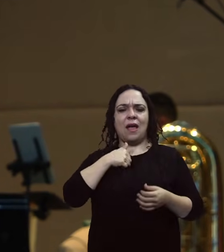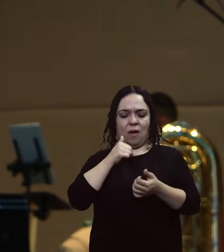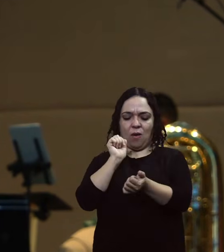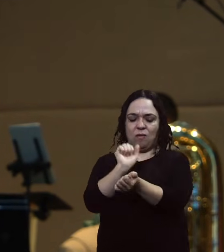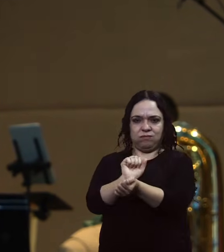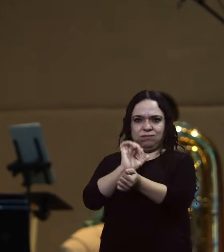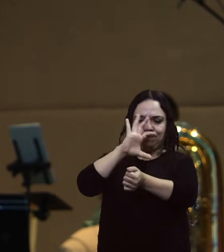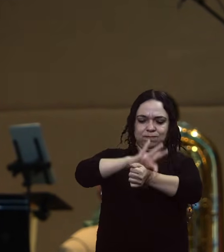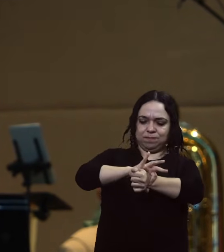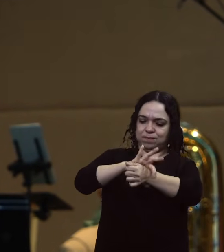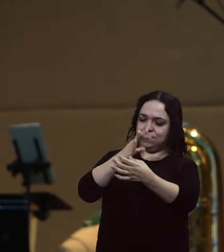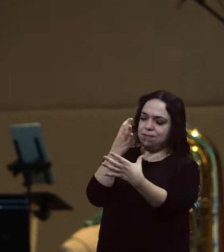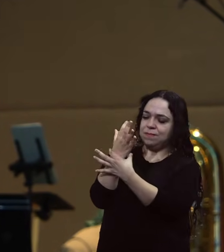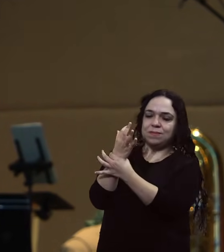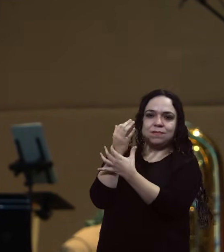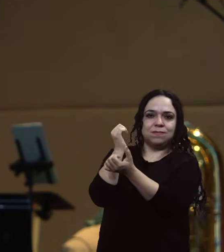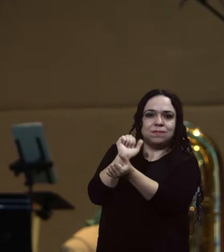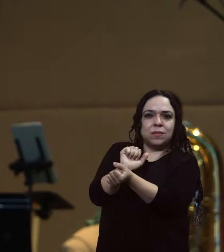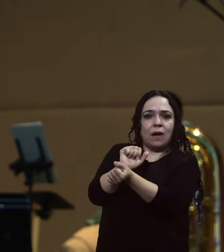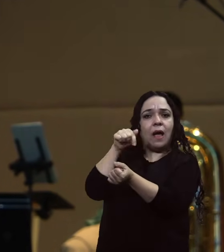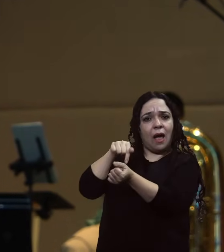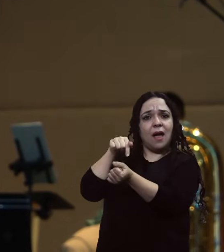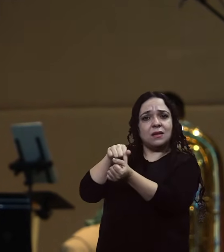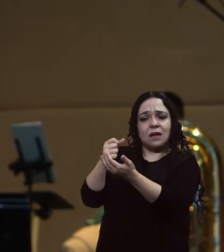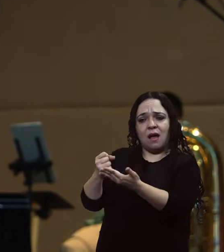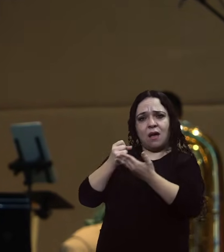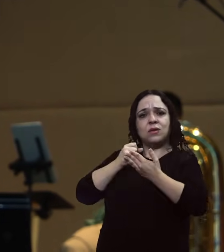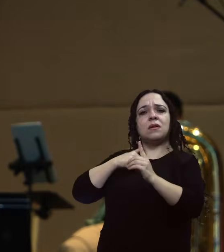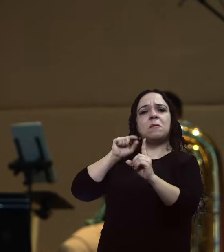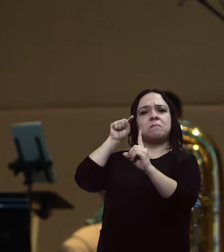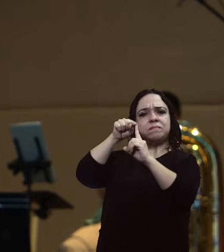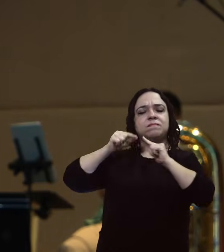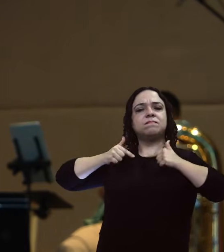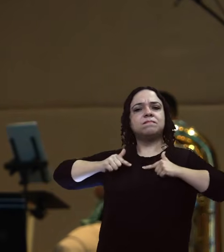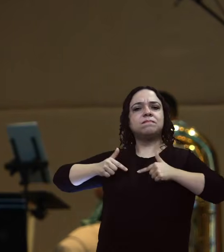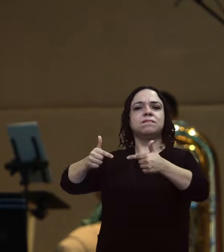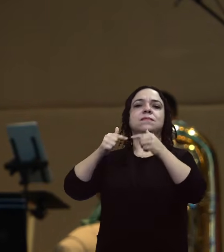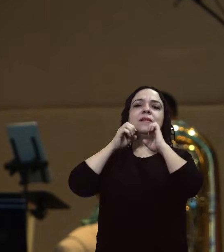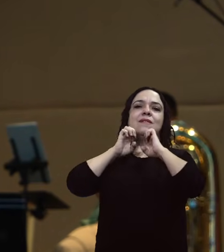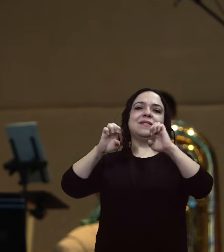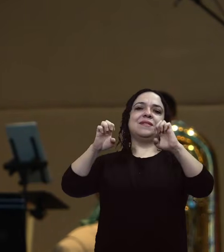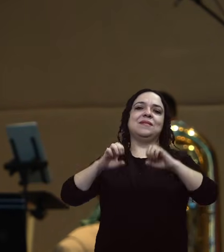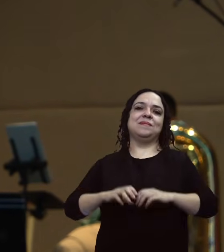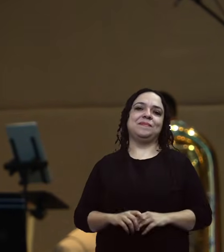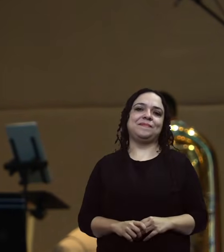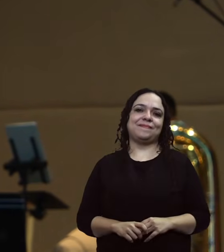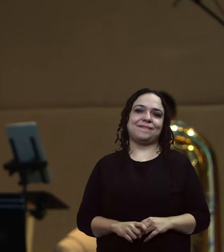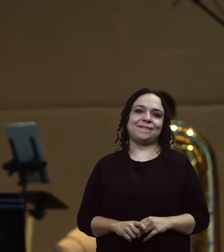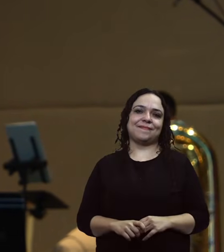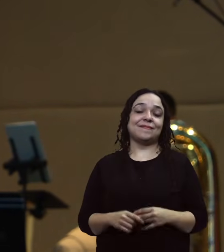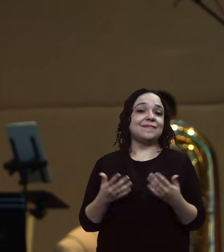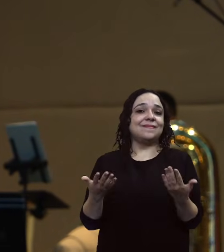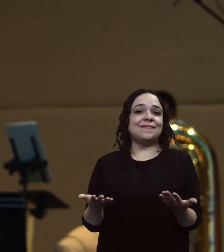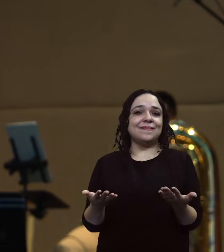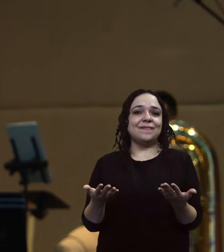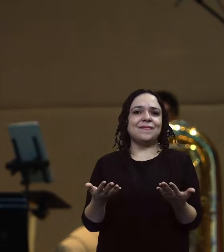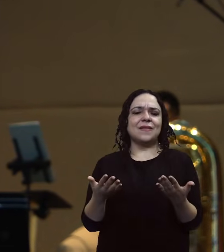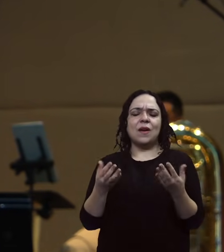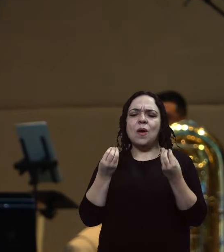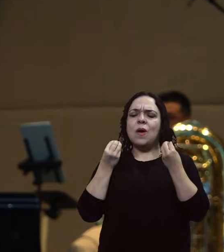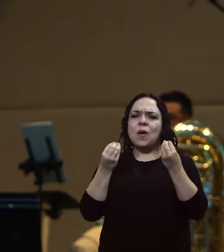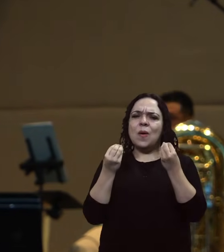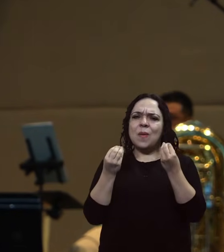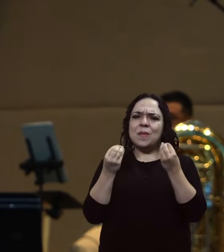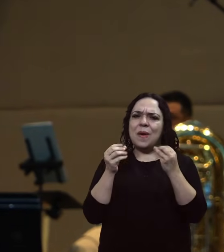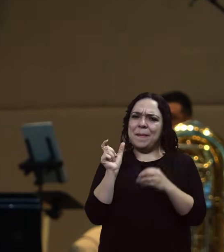algemas contribuíram para o progresso do evangelho. E é interessante essa palavra